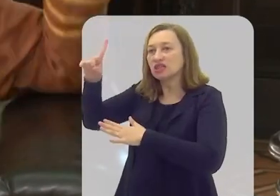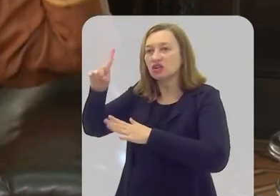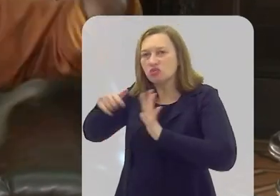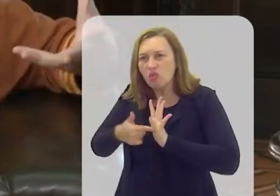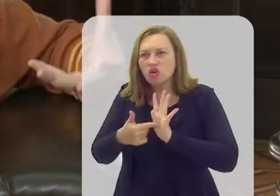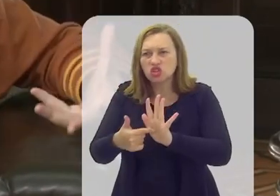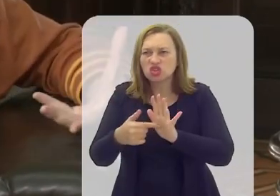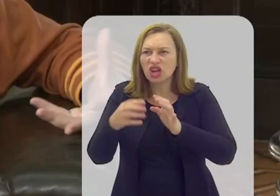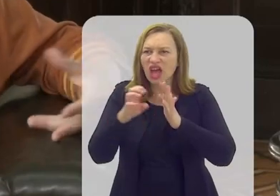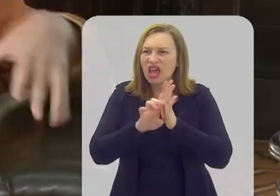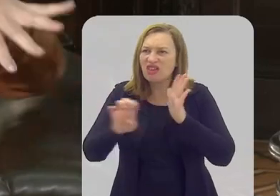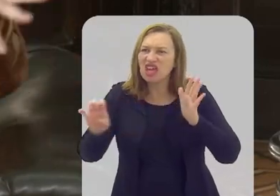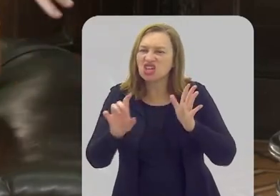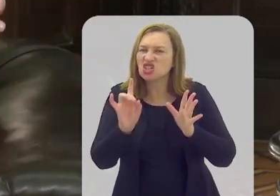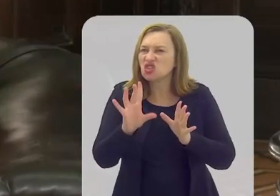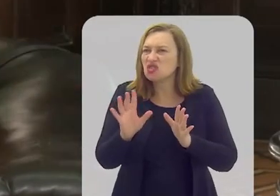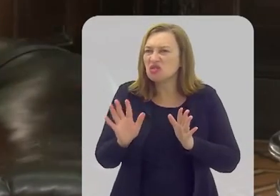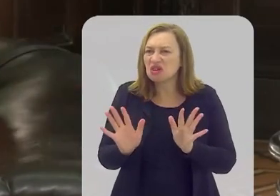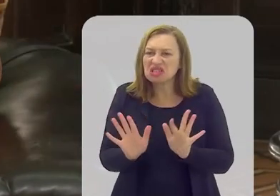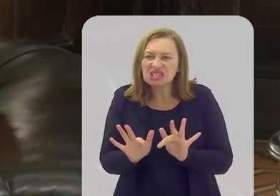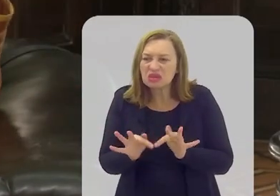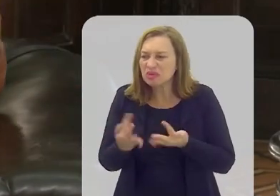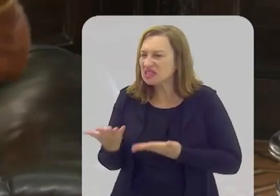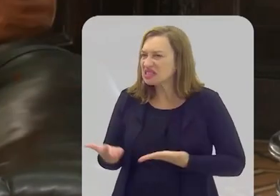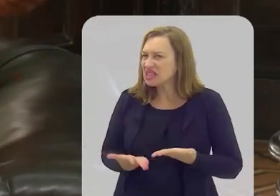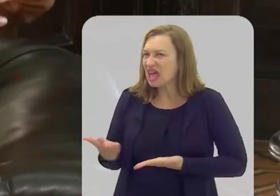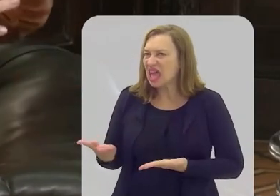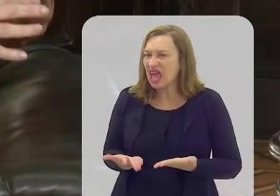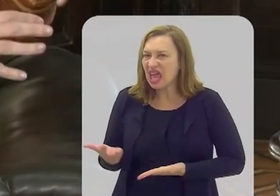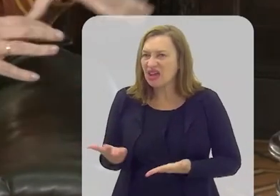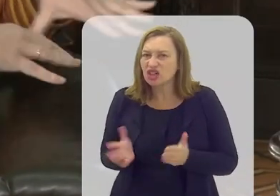identidade, rasgando mesmo o evangelho. Não posso ser uma cristãzinha